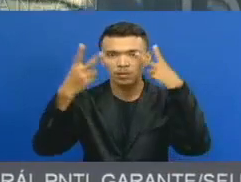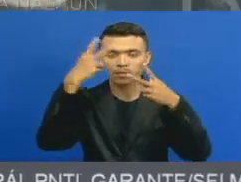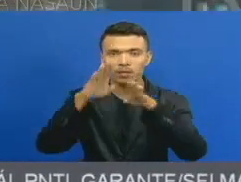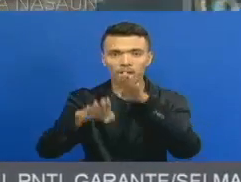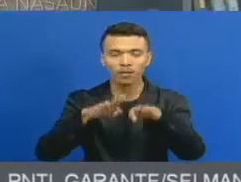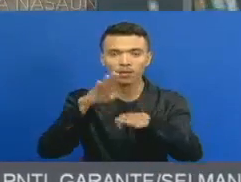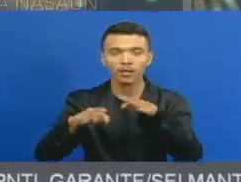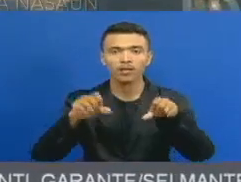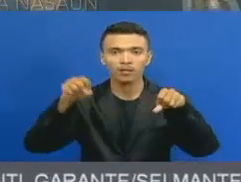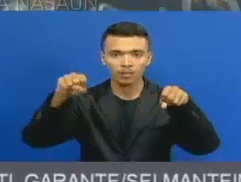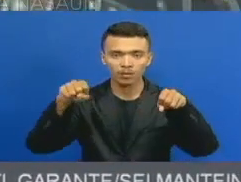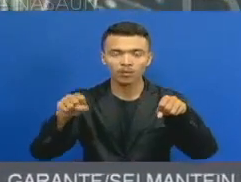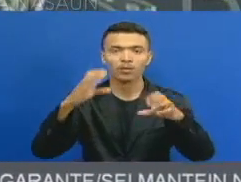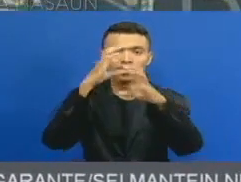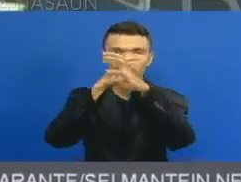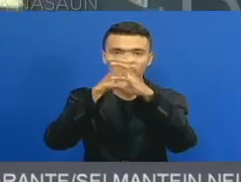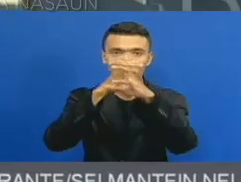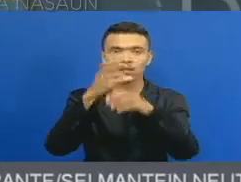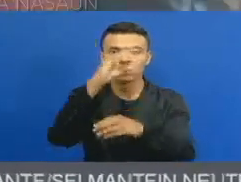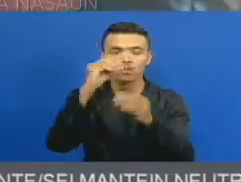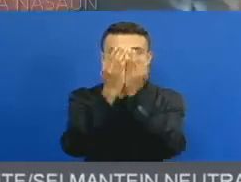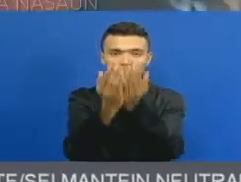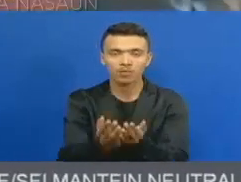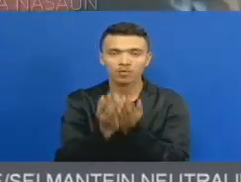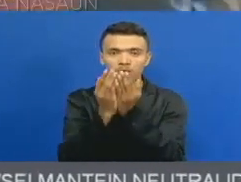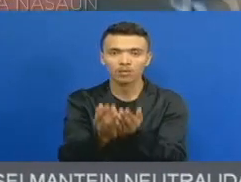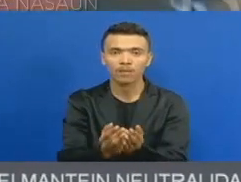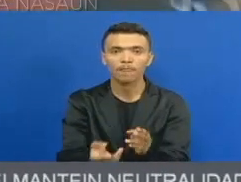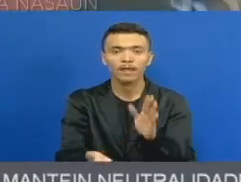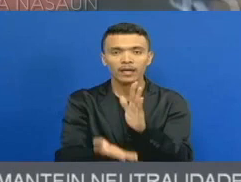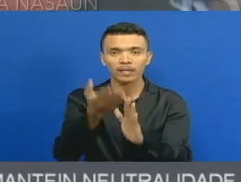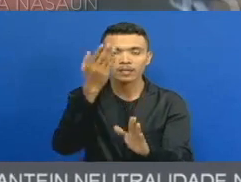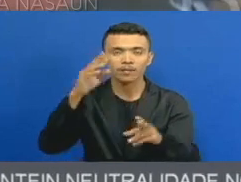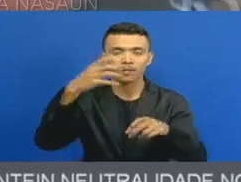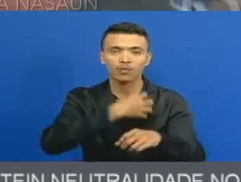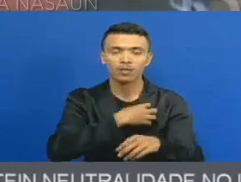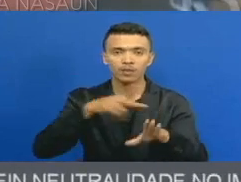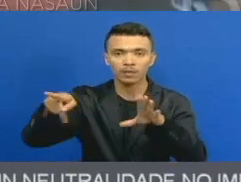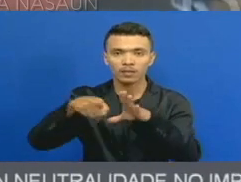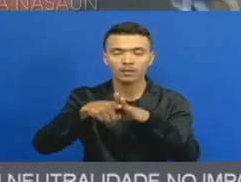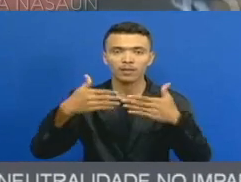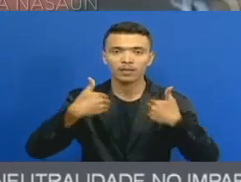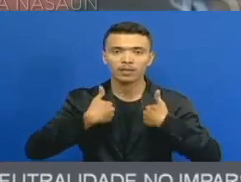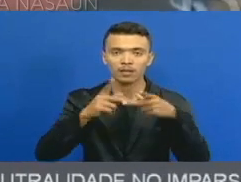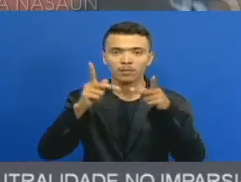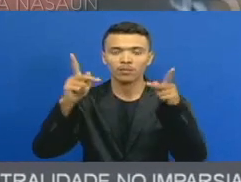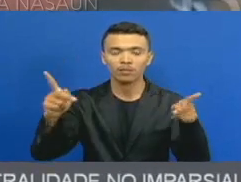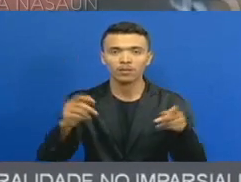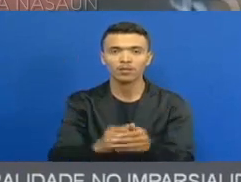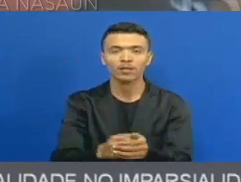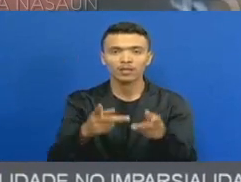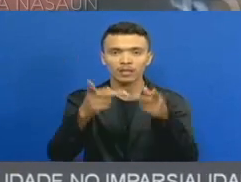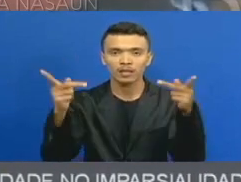ain, motor, careta, noro. Asa polícia de presença ia fato em público no proativo. E